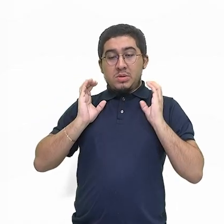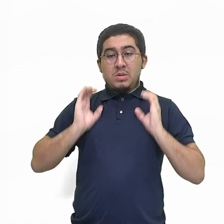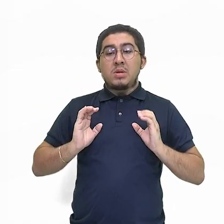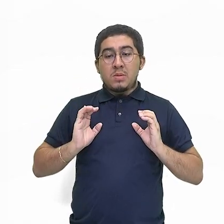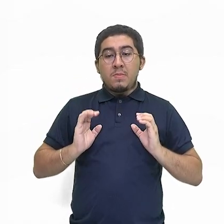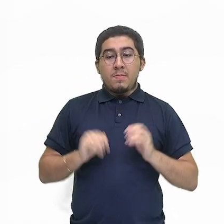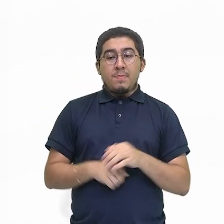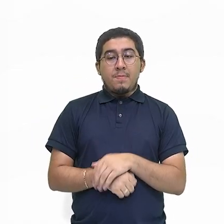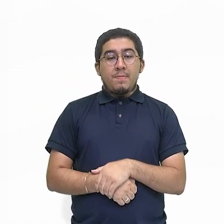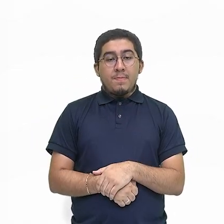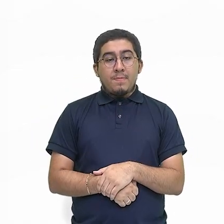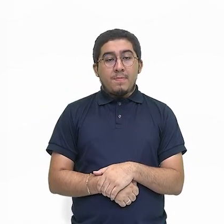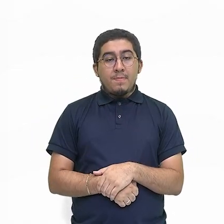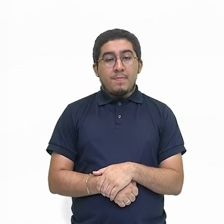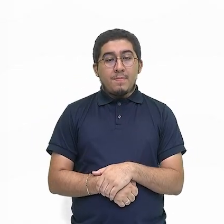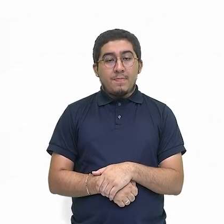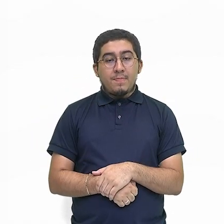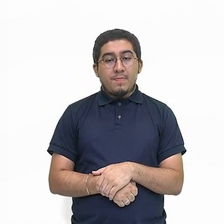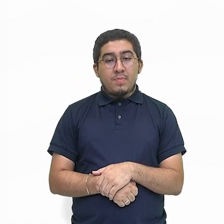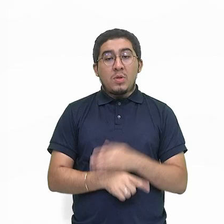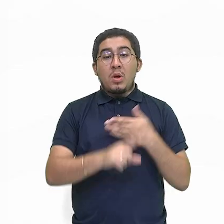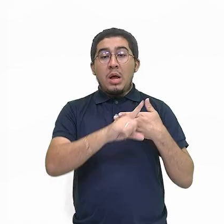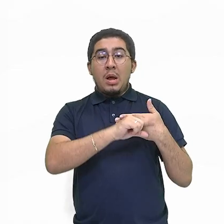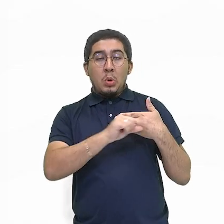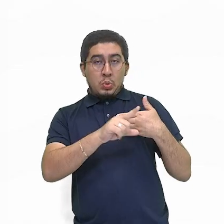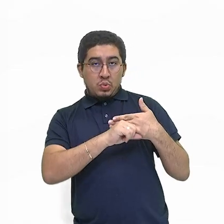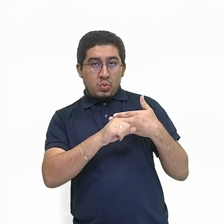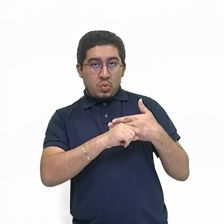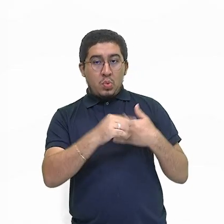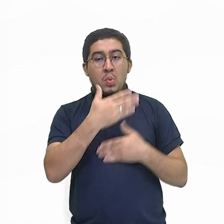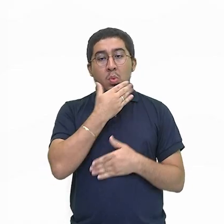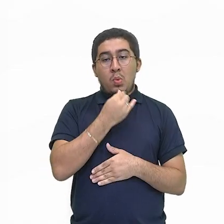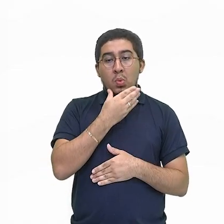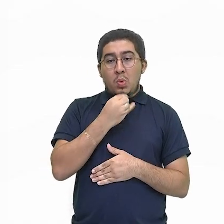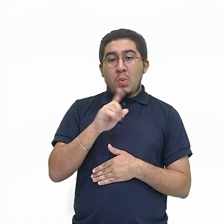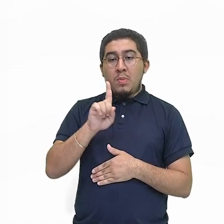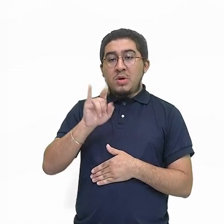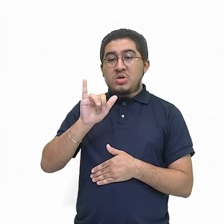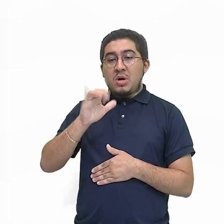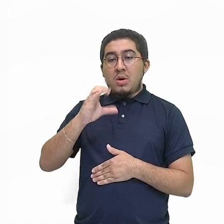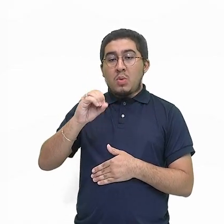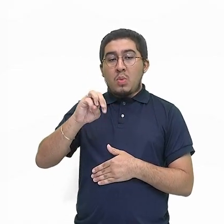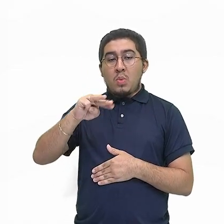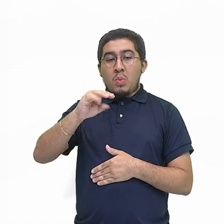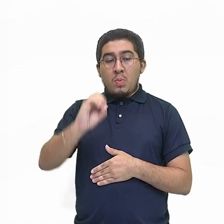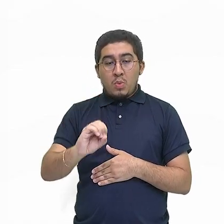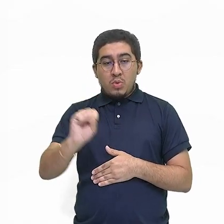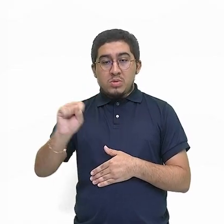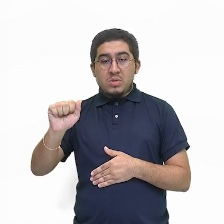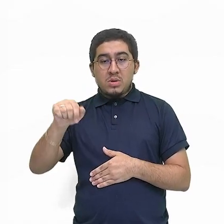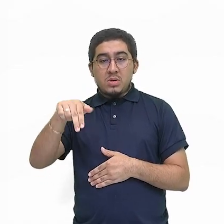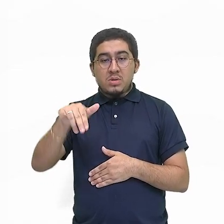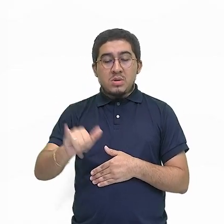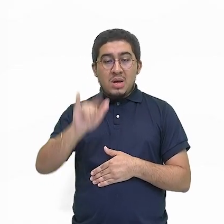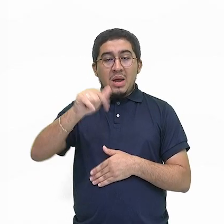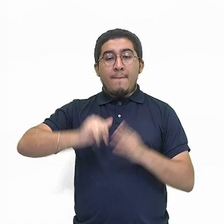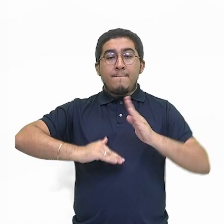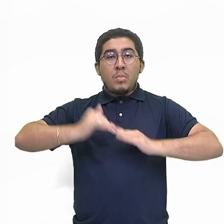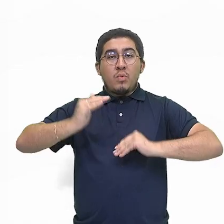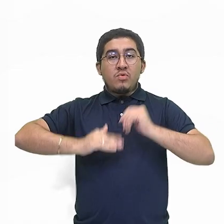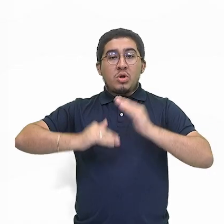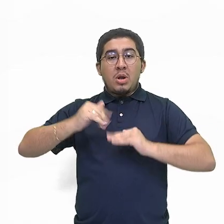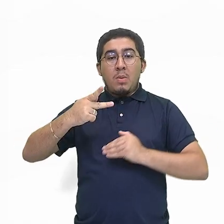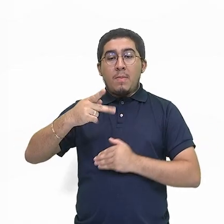um autor, um pensador e politólogo, olha que bonito, politólogo, que trabalha